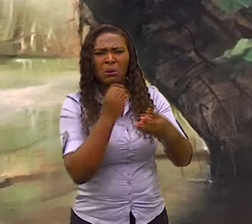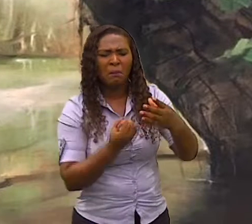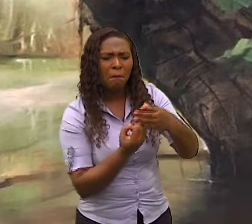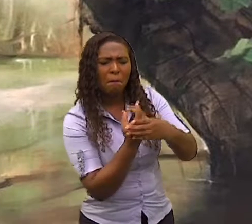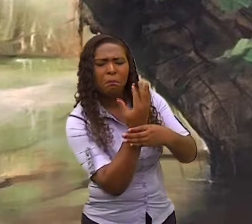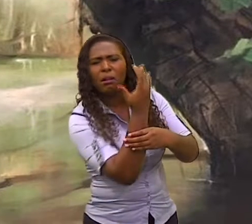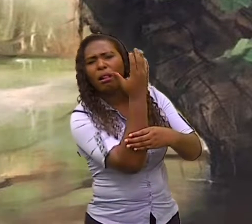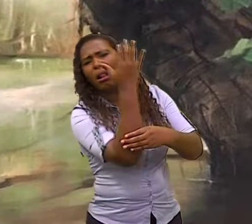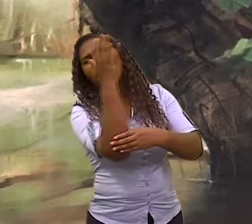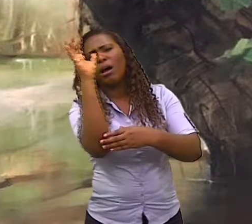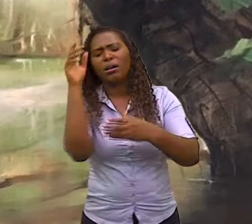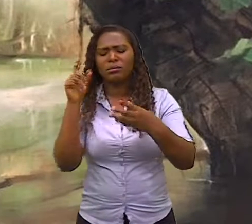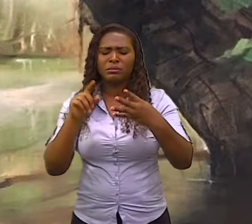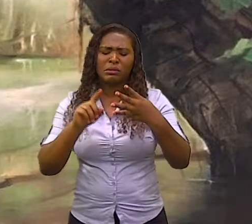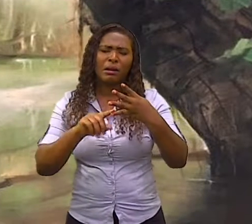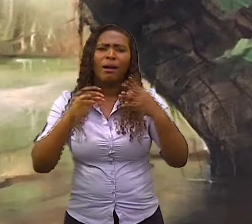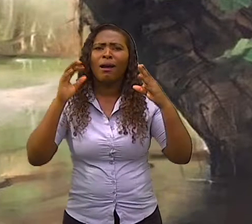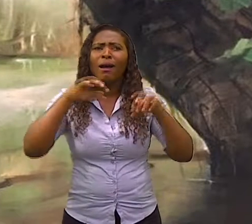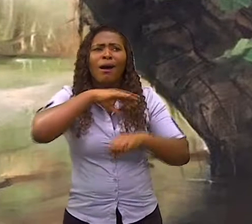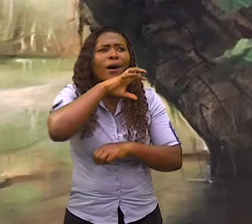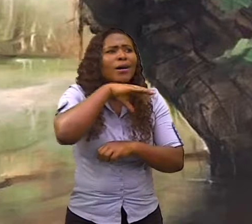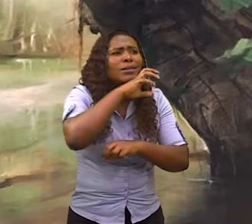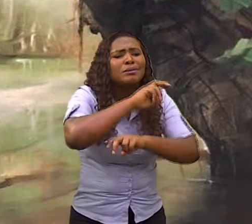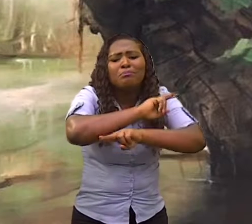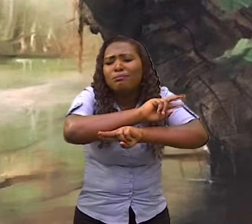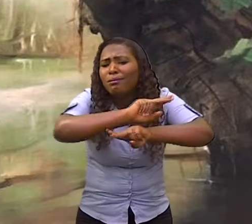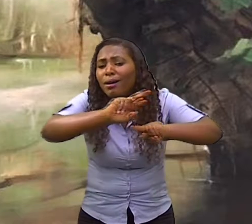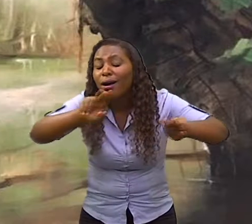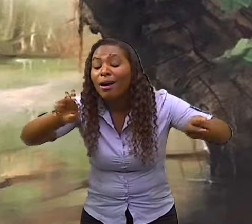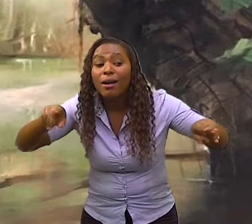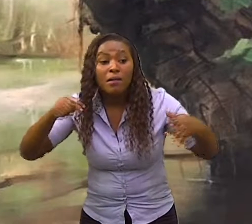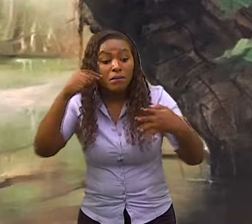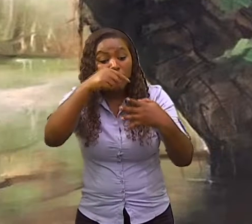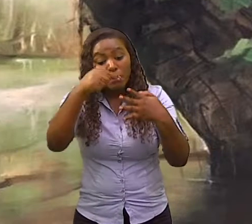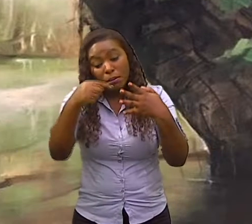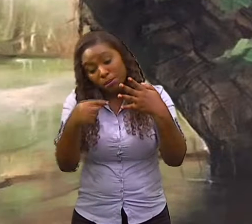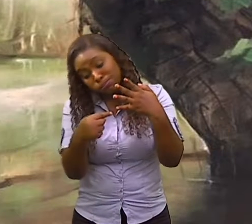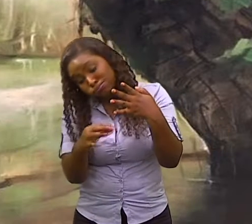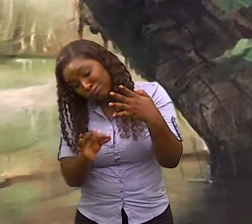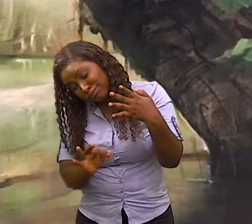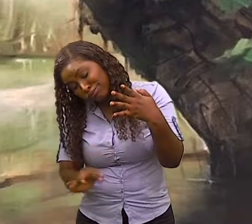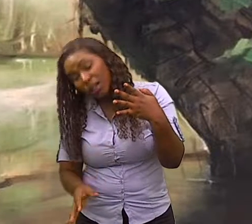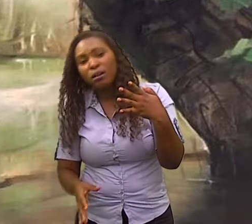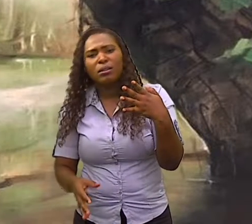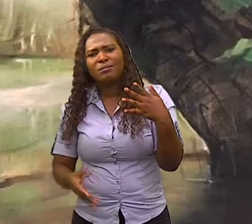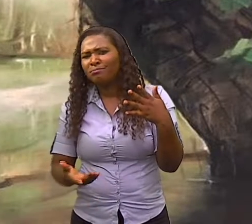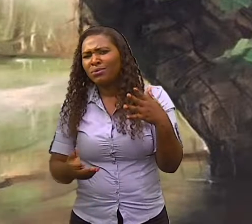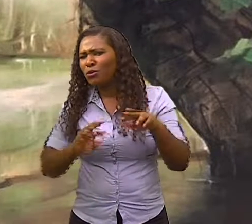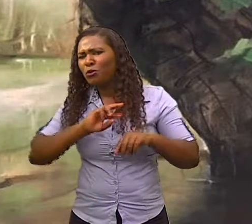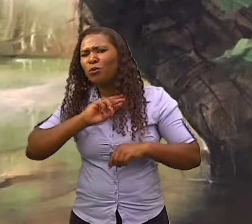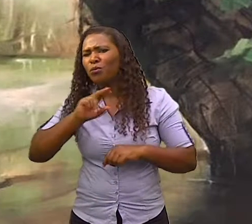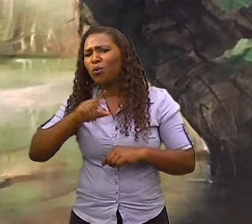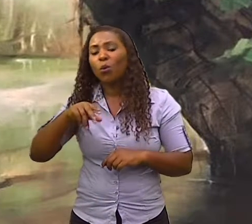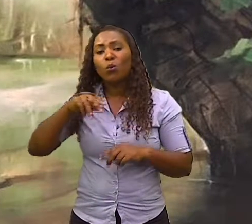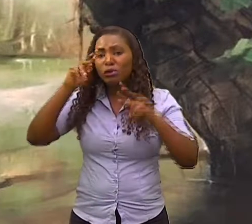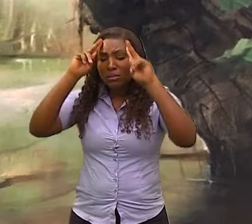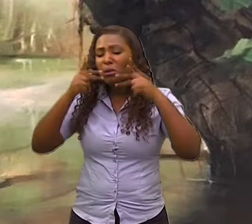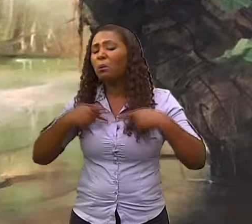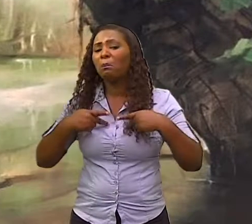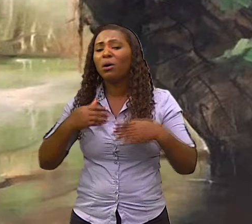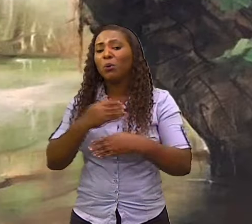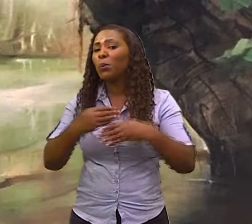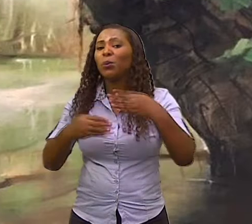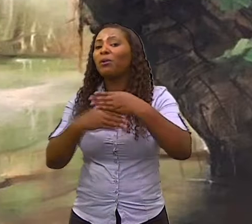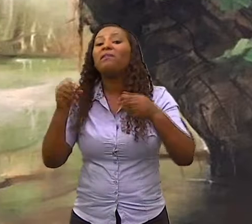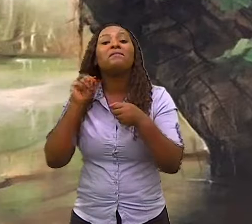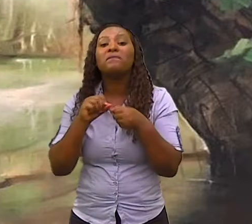bichos, entre tantos outros elementos no decorrer dos tempos, também os povos que se relacionaram com a natureza